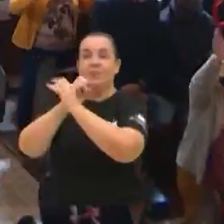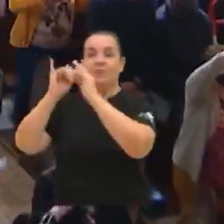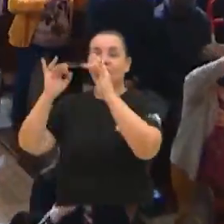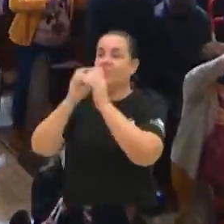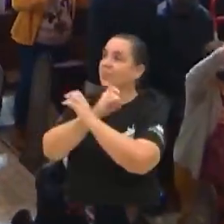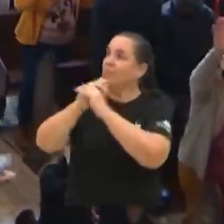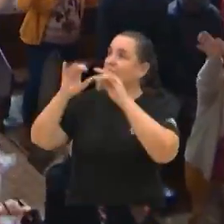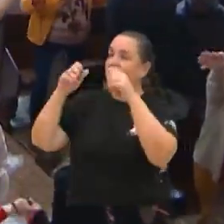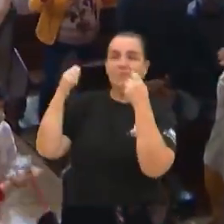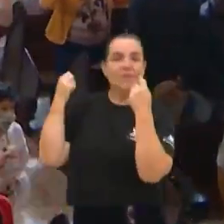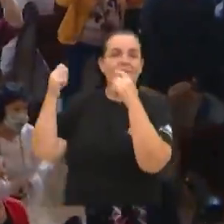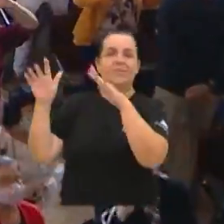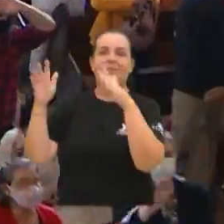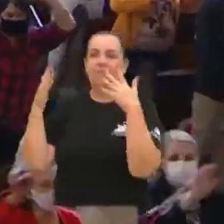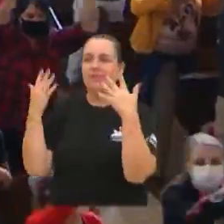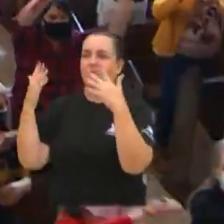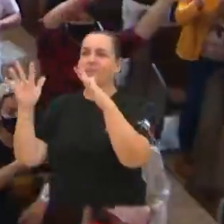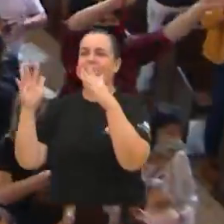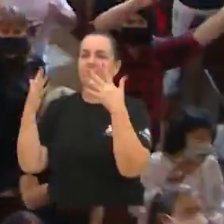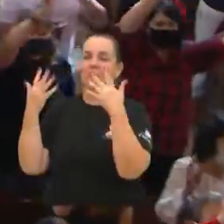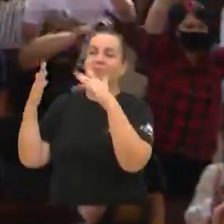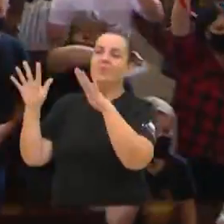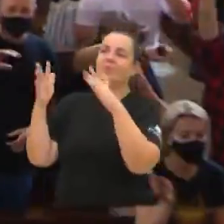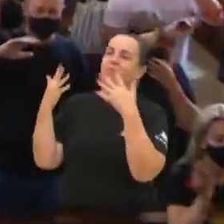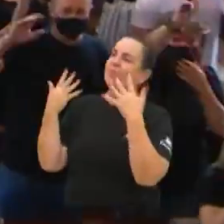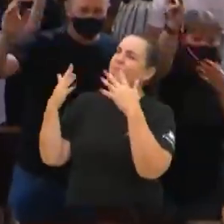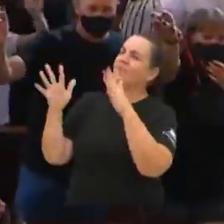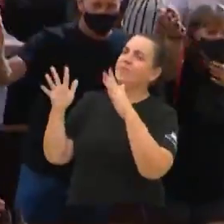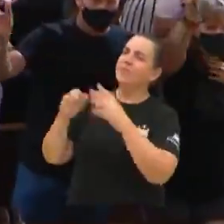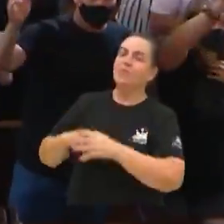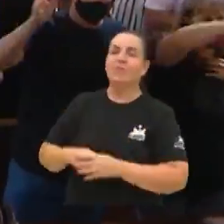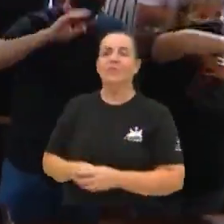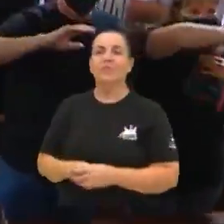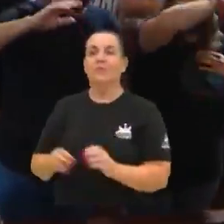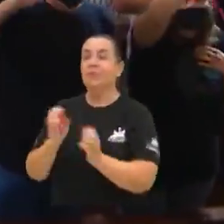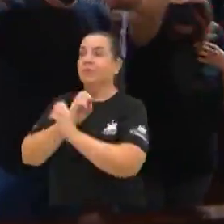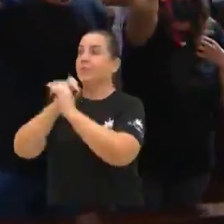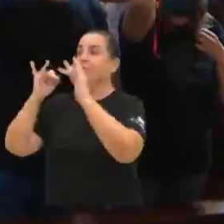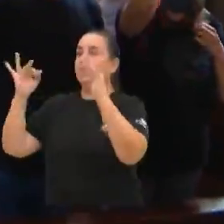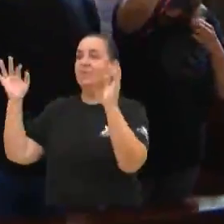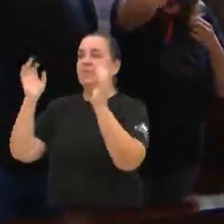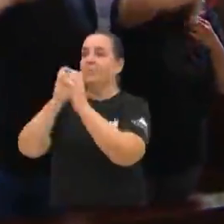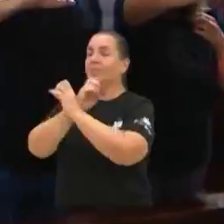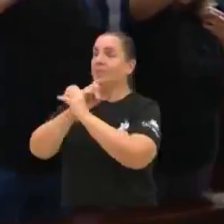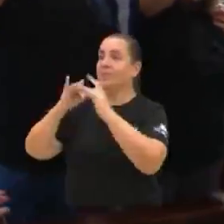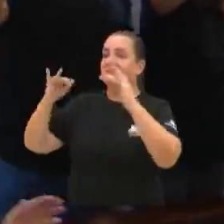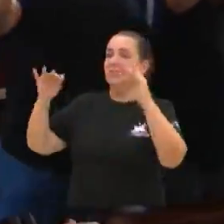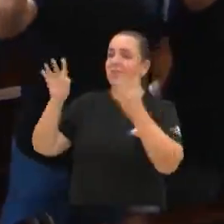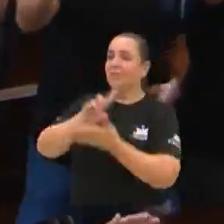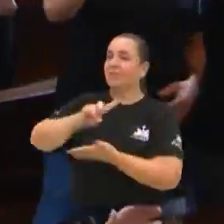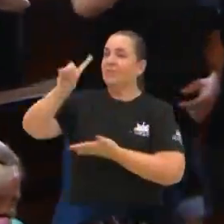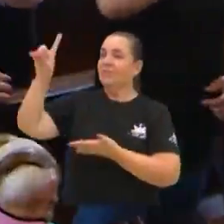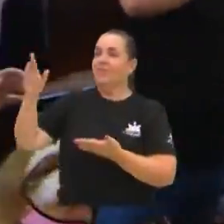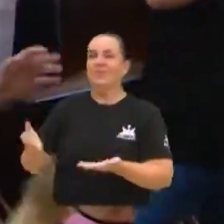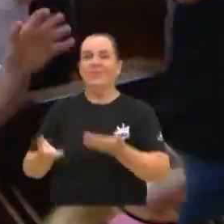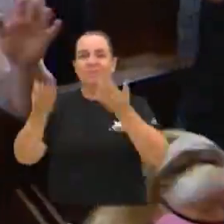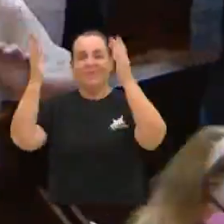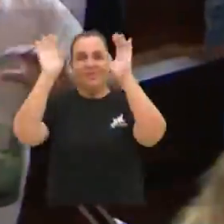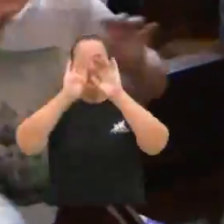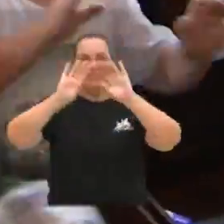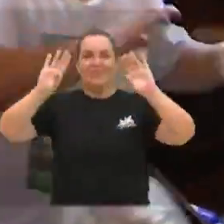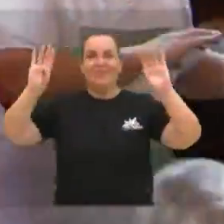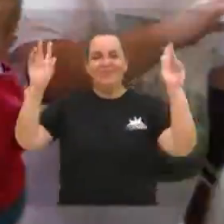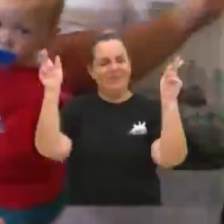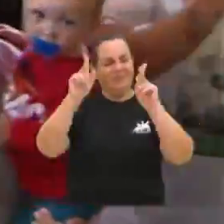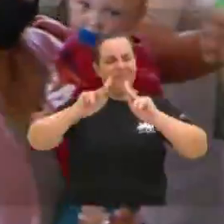Glória, glória, glória, aleluia, aleluia. Glória, glória, glória,